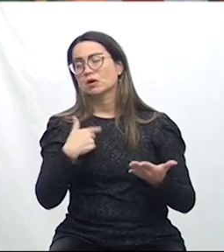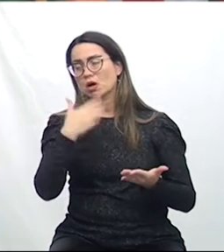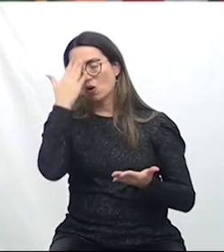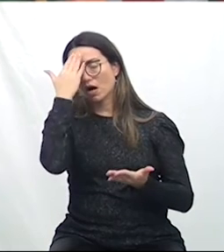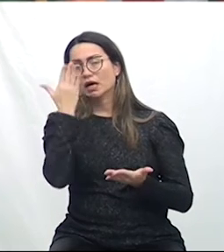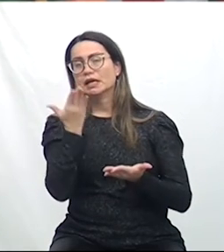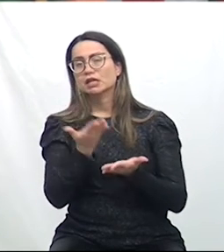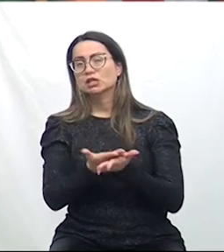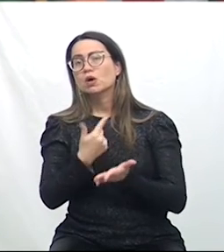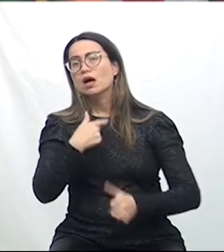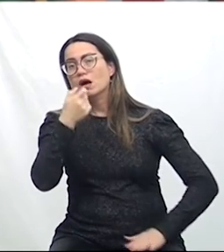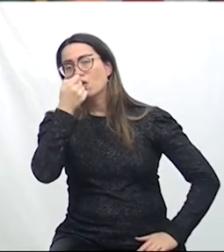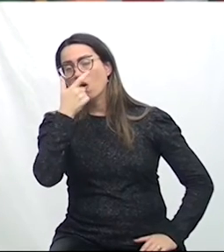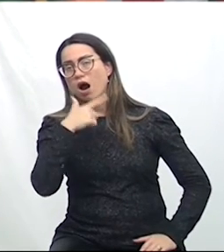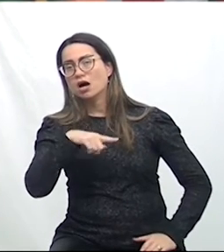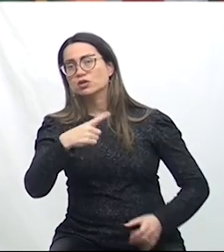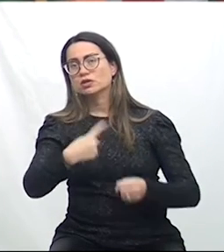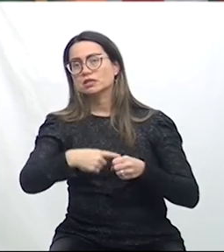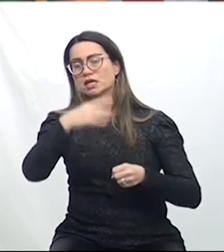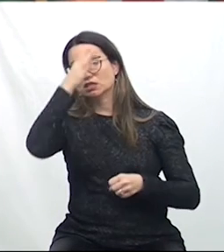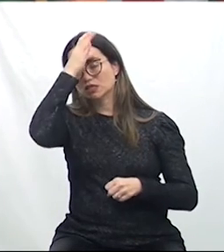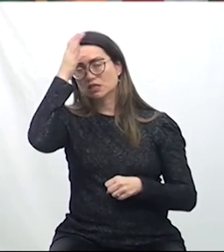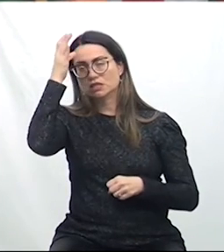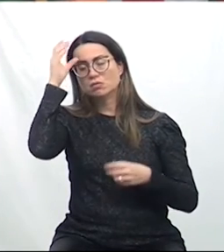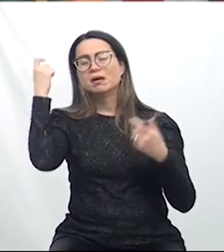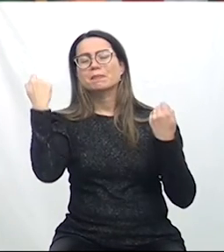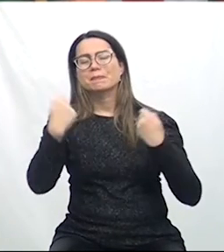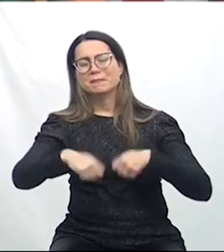realmente precisa ter um número,